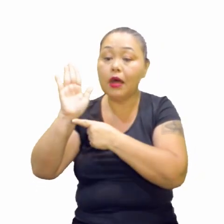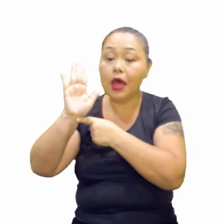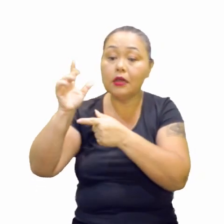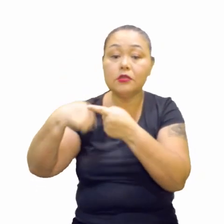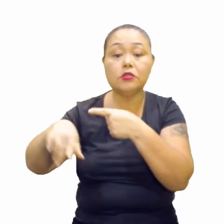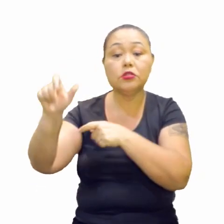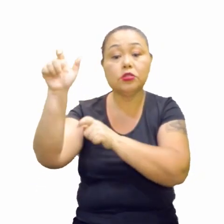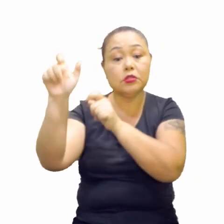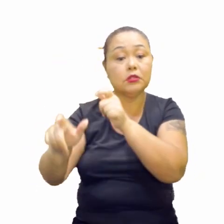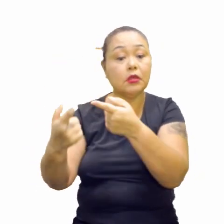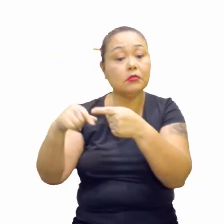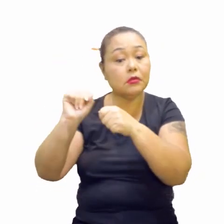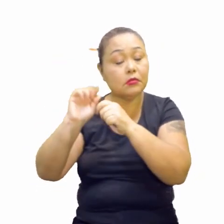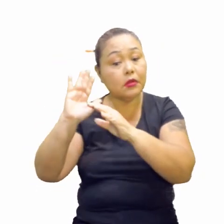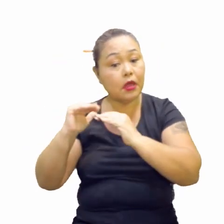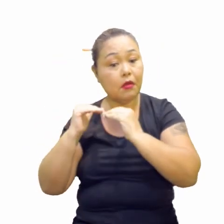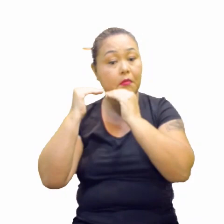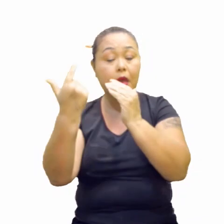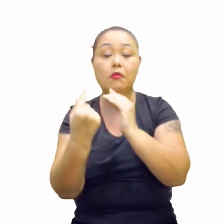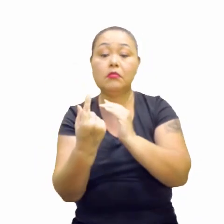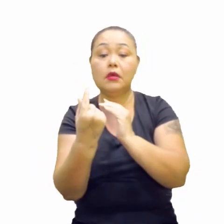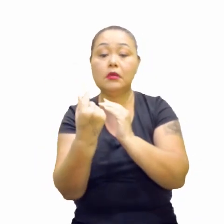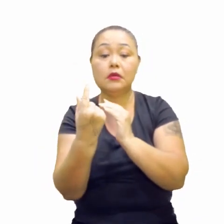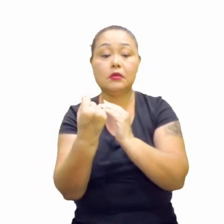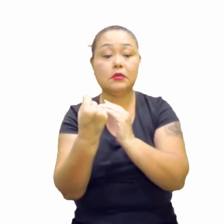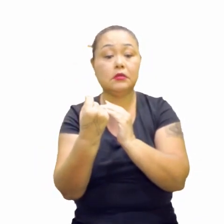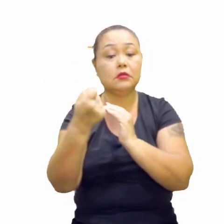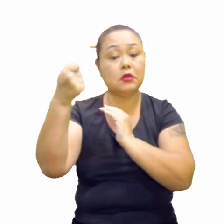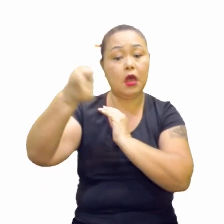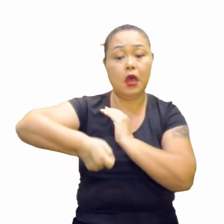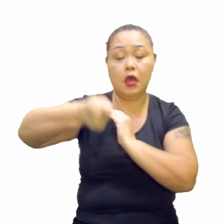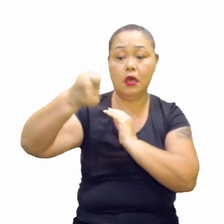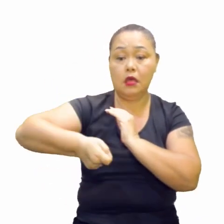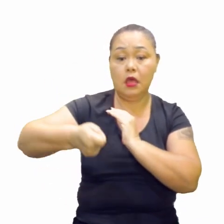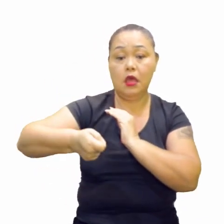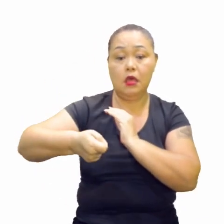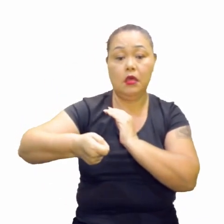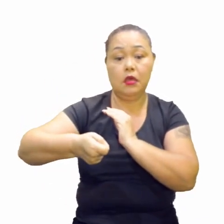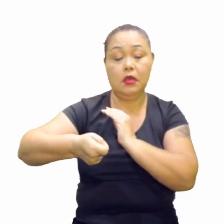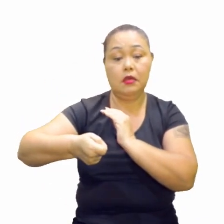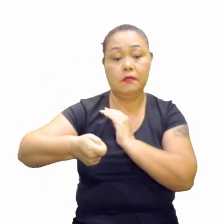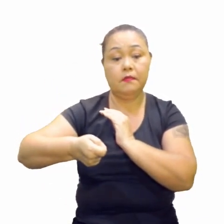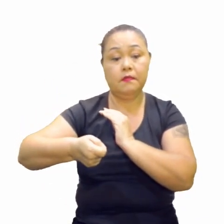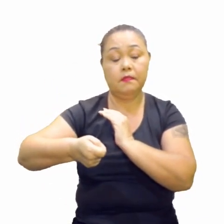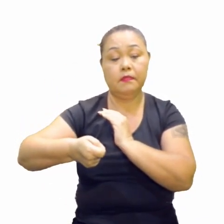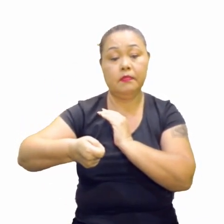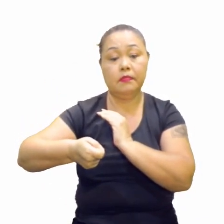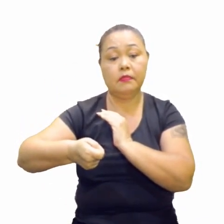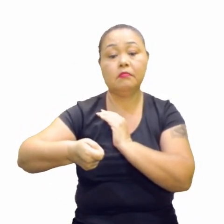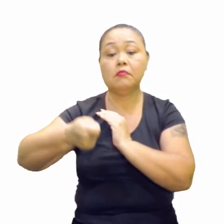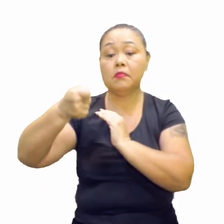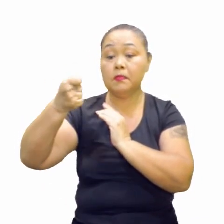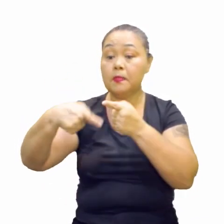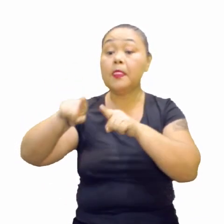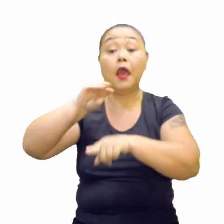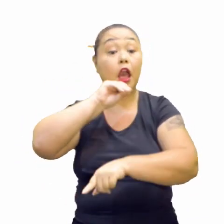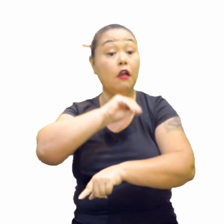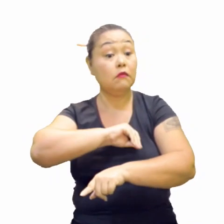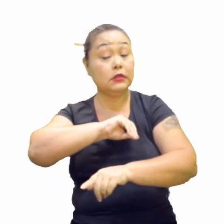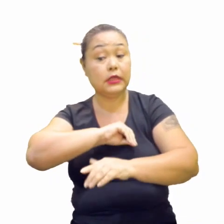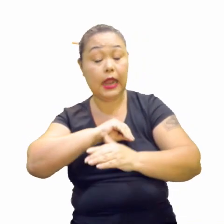e da produção às exigências do mercado. E vejam, a fixação de salário mínimo